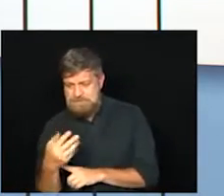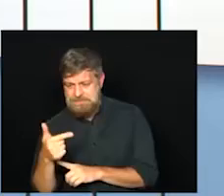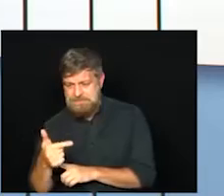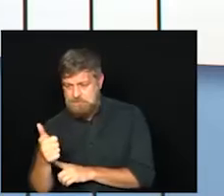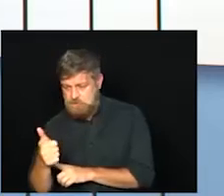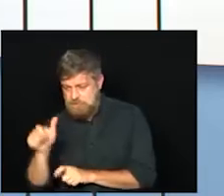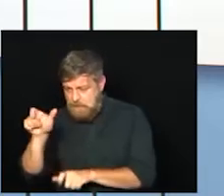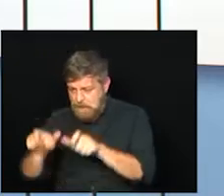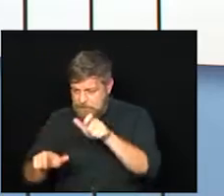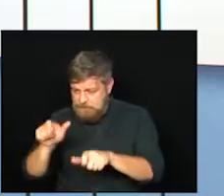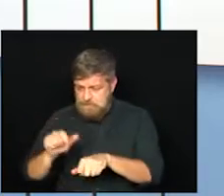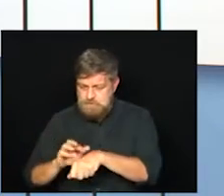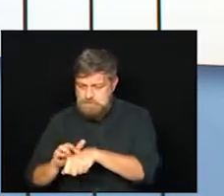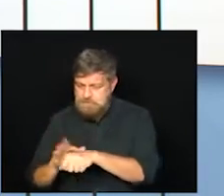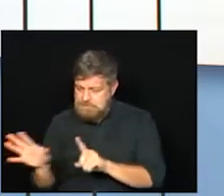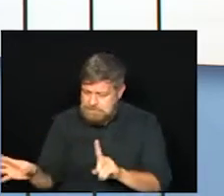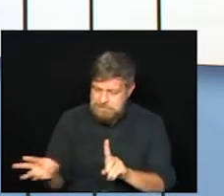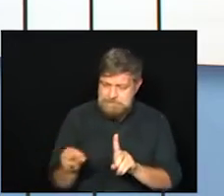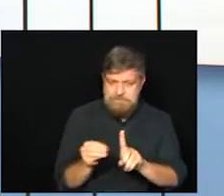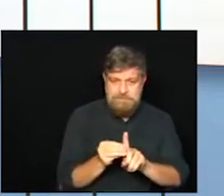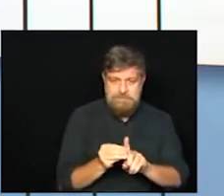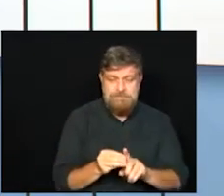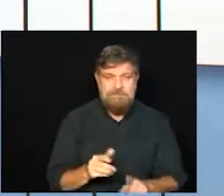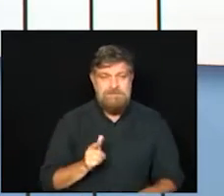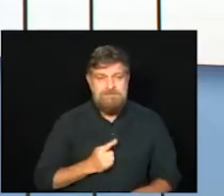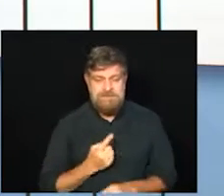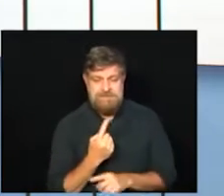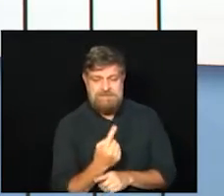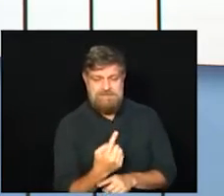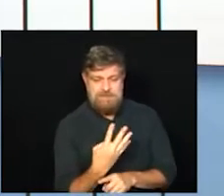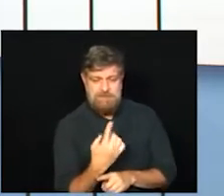138.421 casos da doença, com